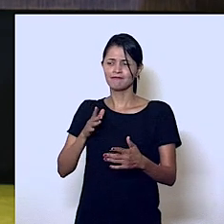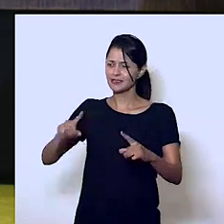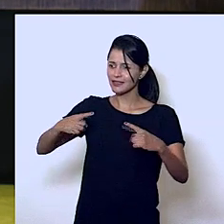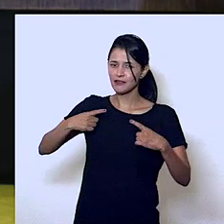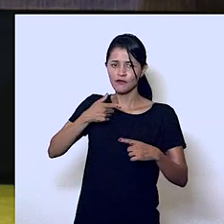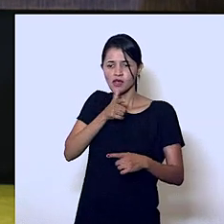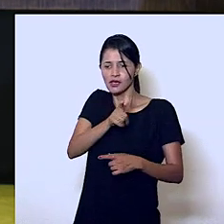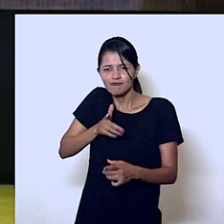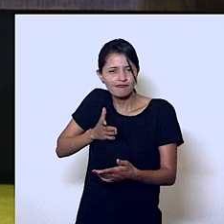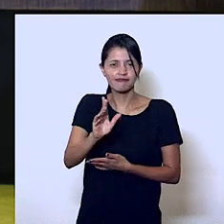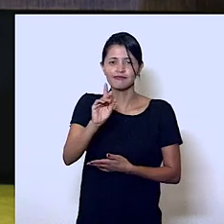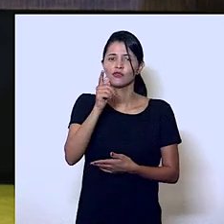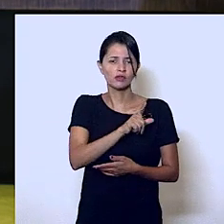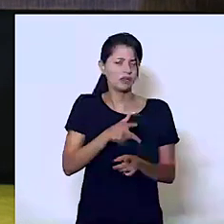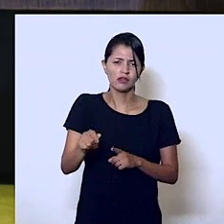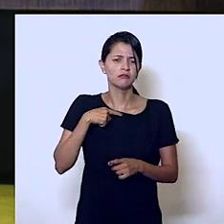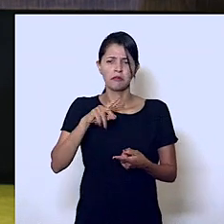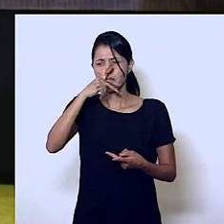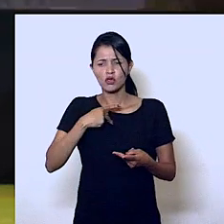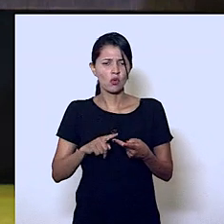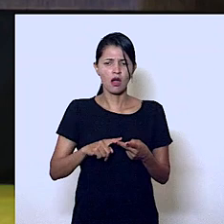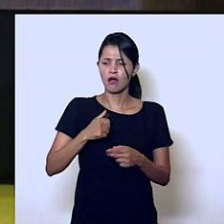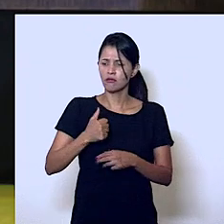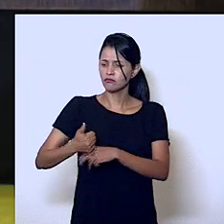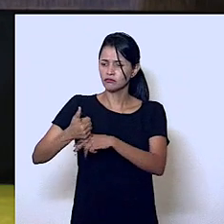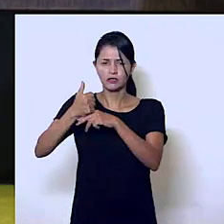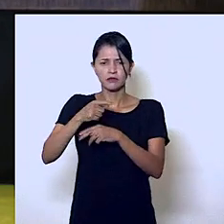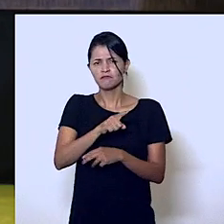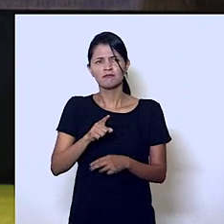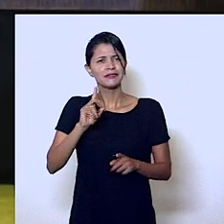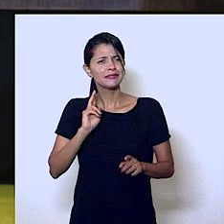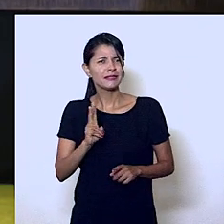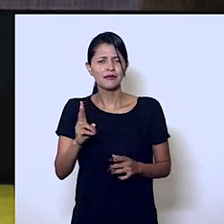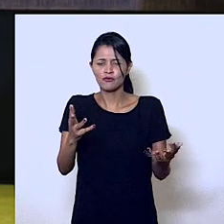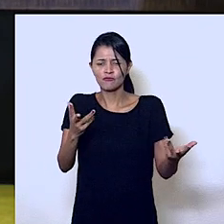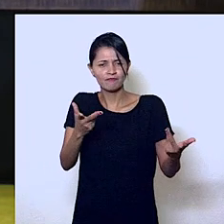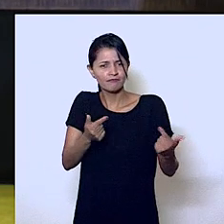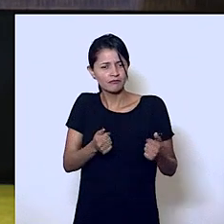pessoais, profissionais, e sempre o fez com uma extraordinária elegância, com muita galhardia.